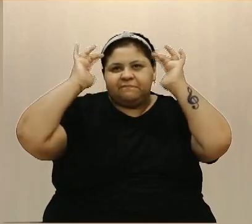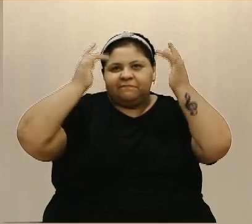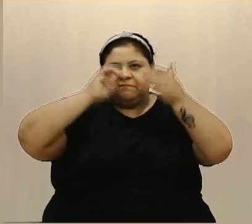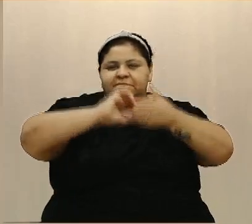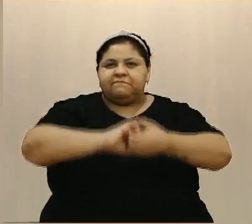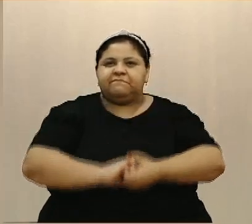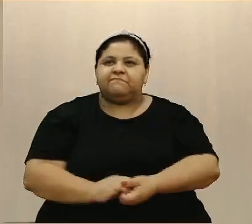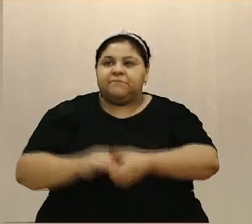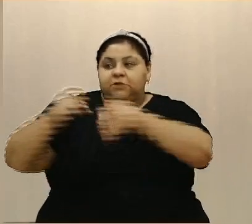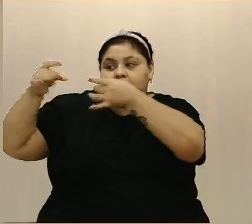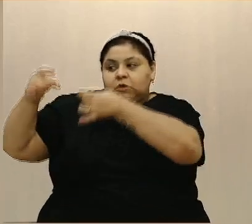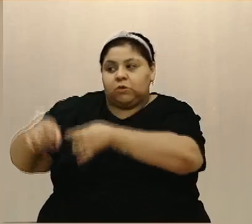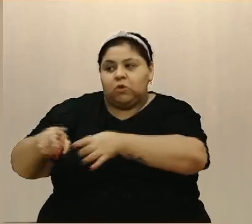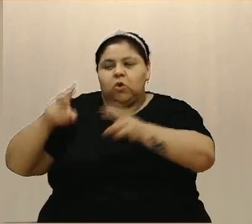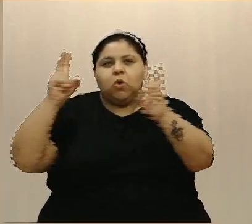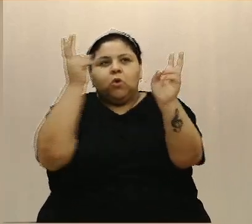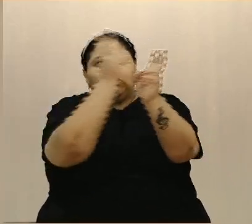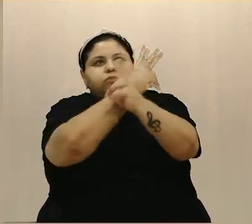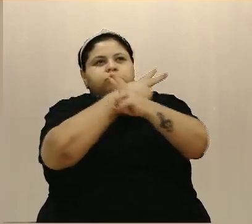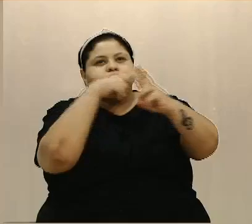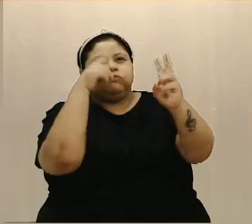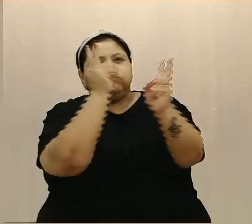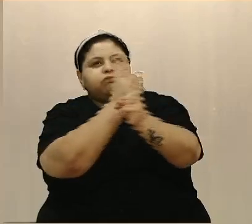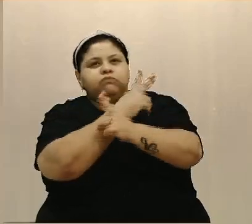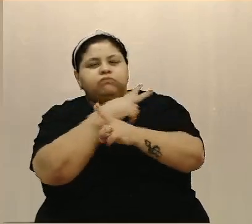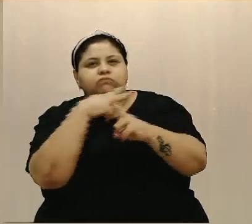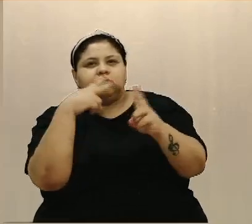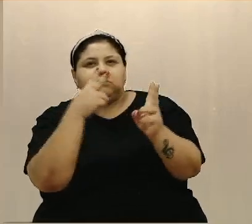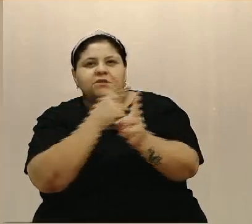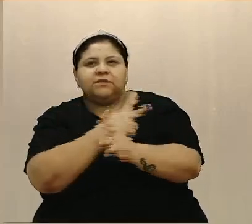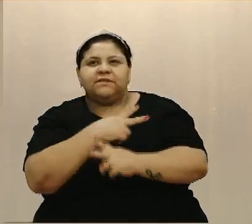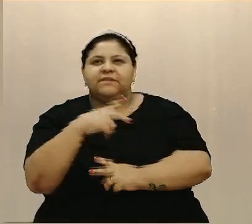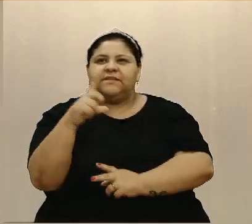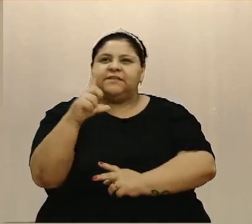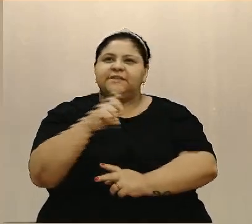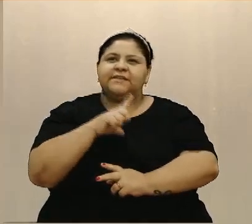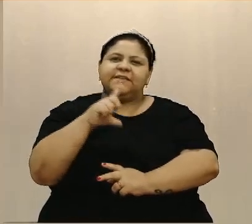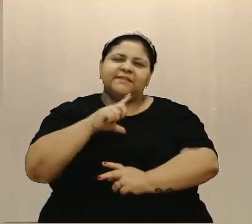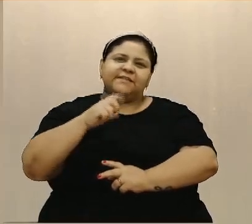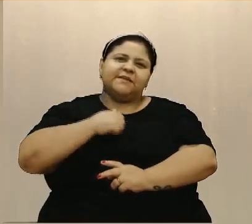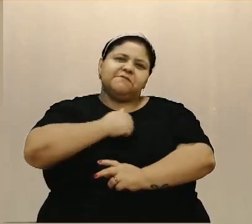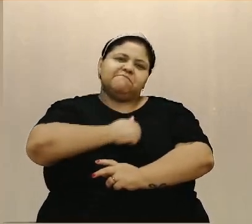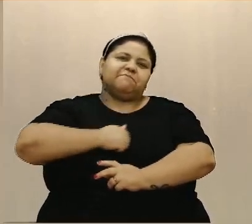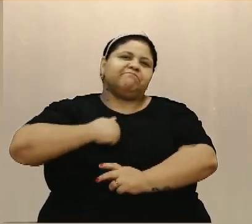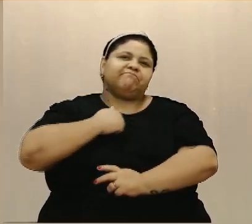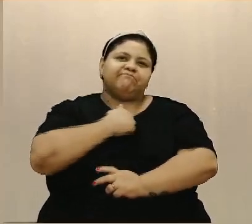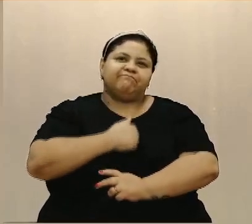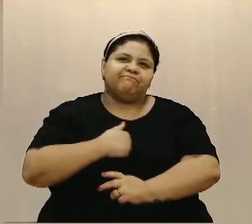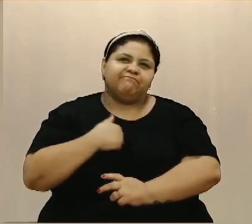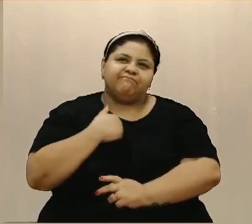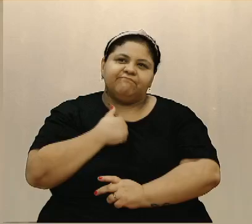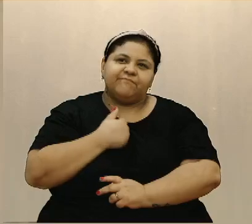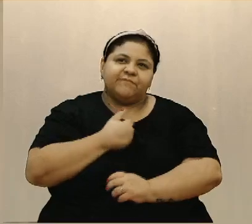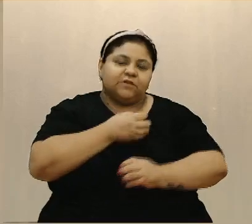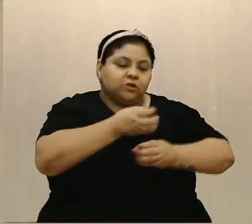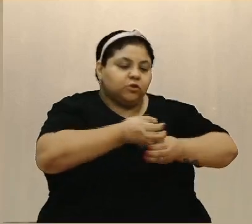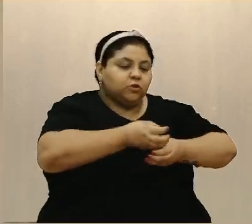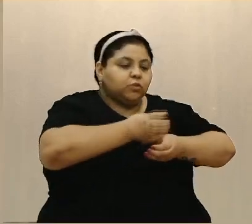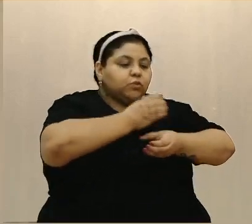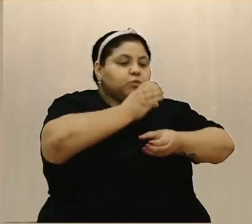Sopram ventos desgarrados, carregados de saudades. Viram copo,